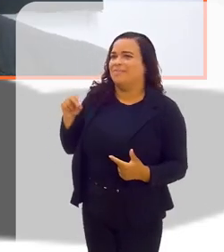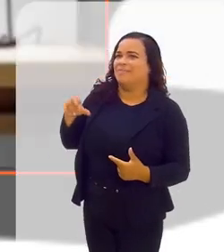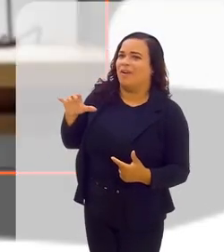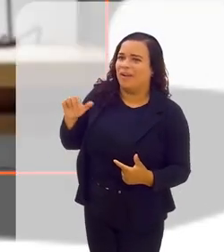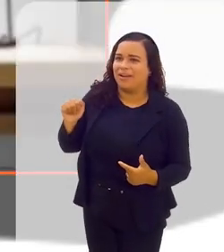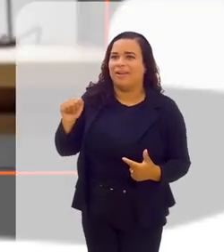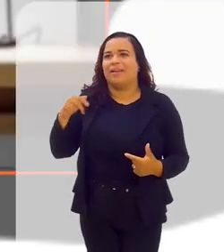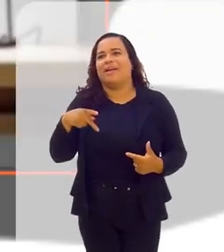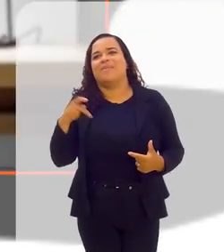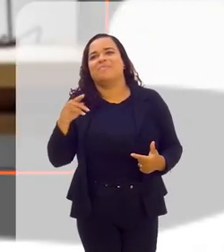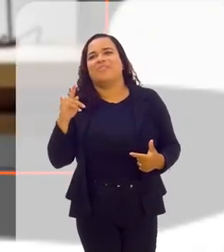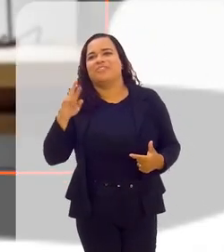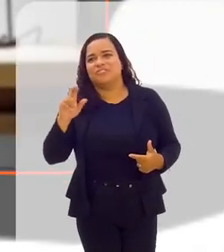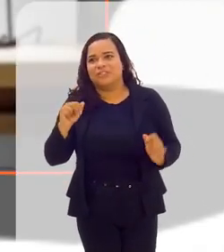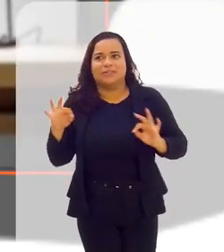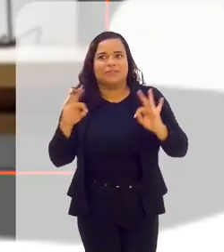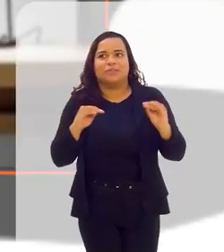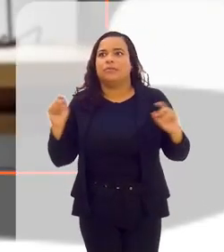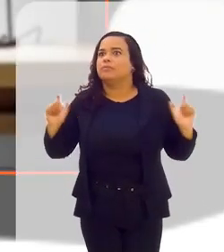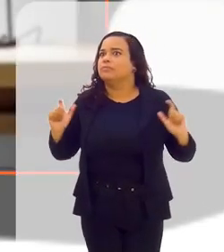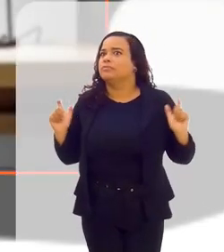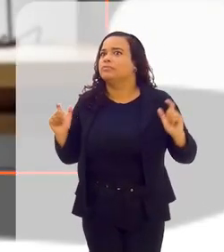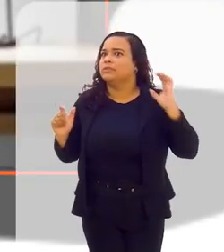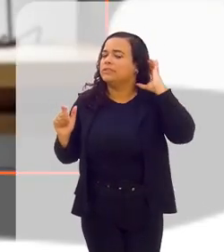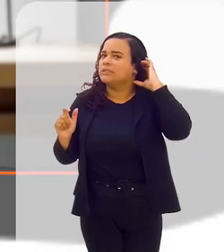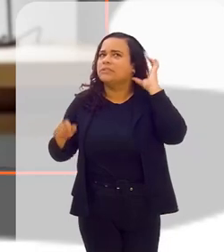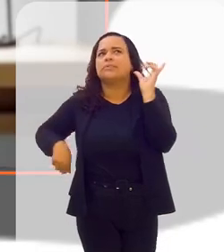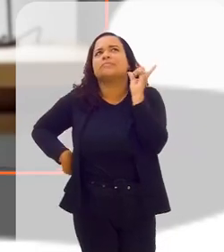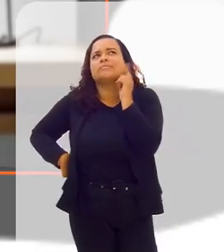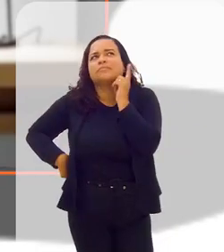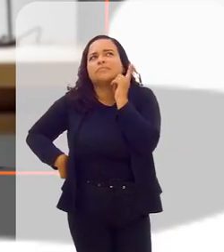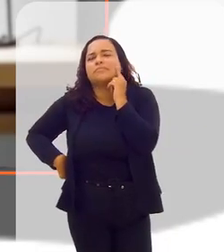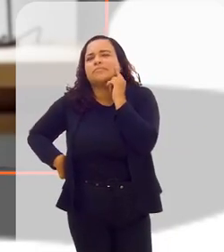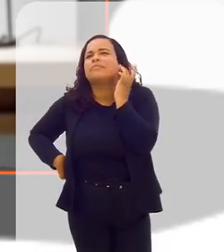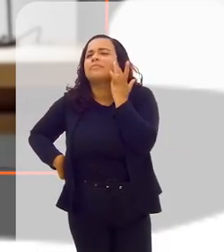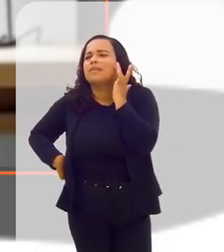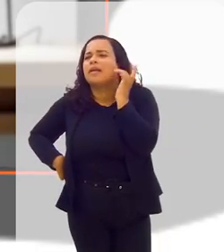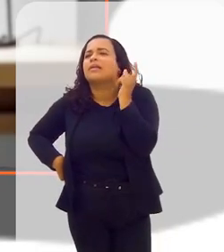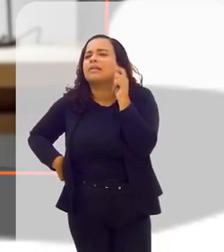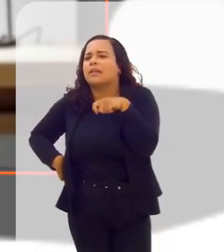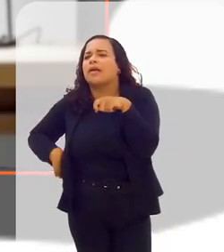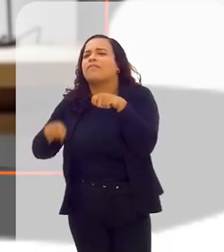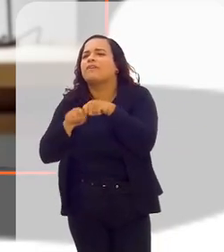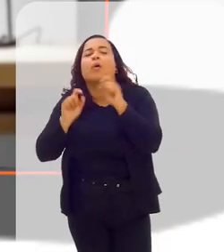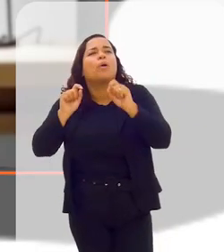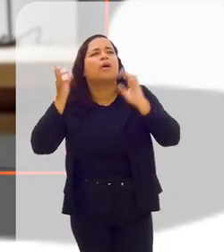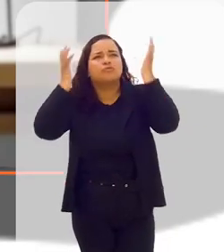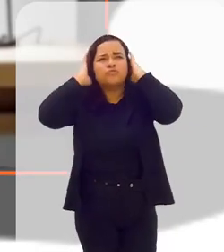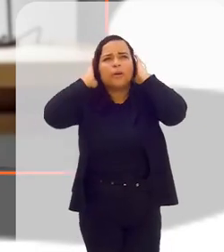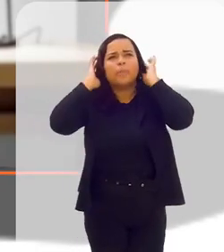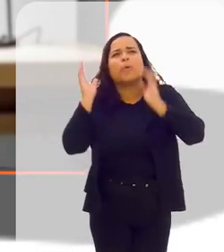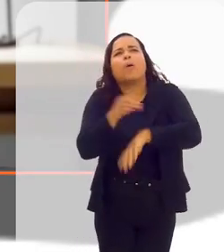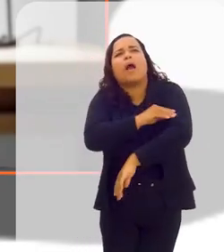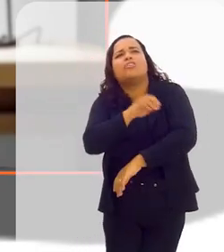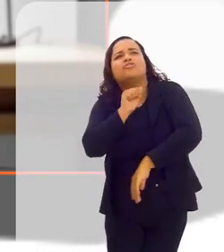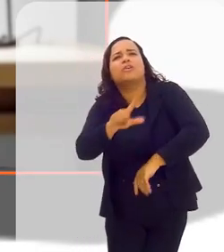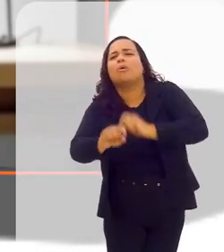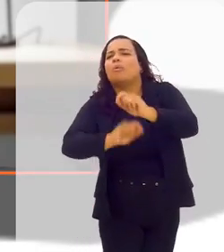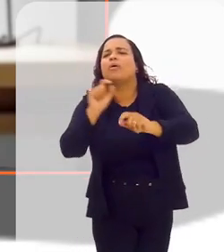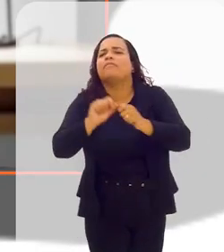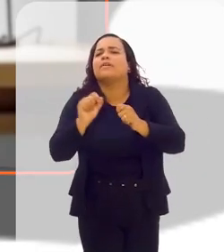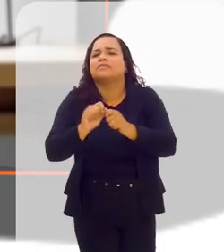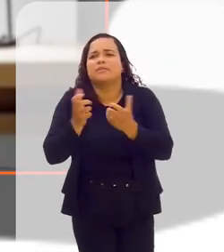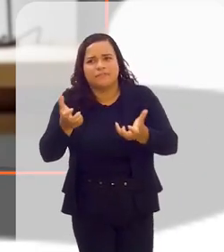Puga, Potira, equipe toda aqui, todo mundo já coçando a cabeça falando, opa, vamos fazer o quê? É shampoo, condicionador,